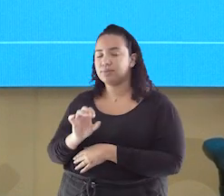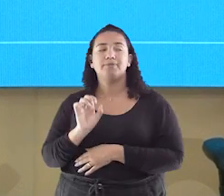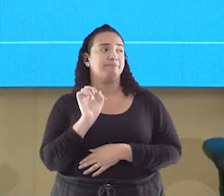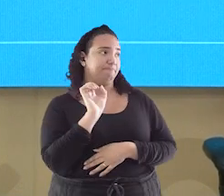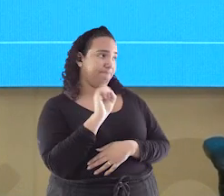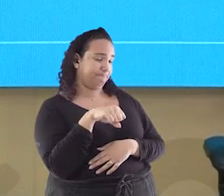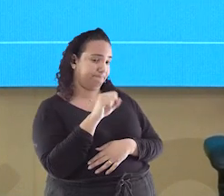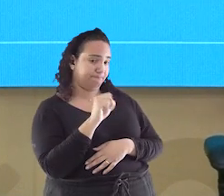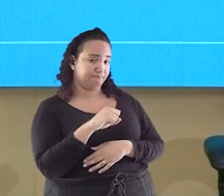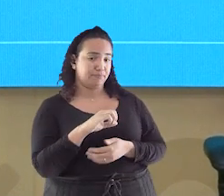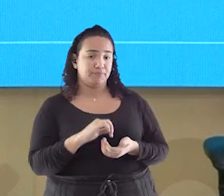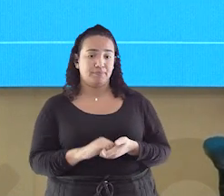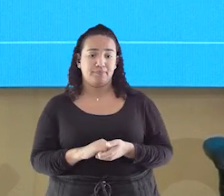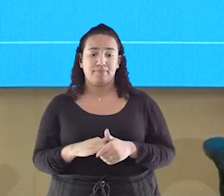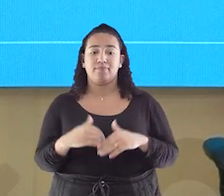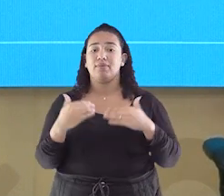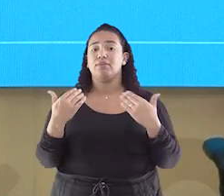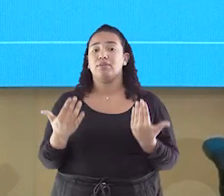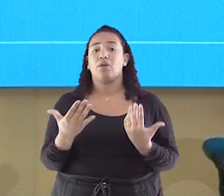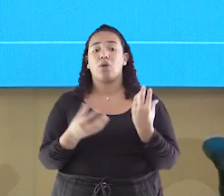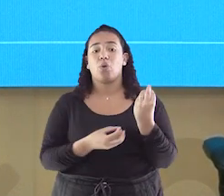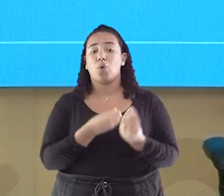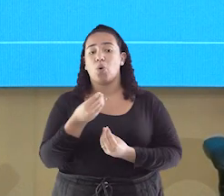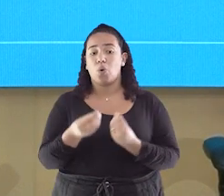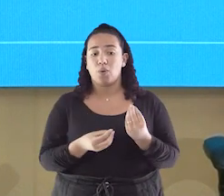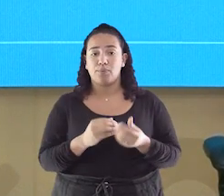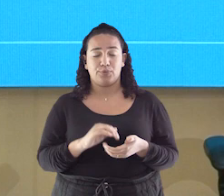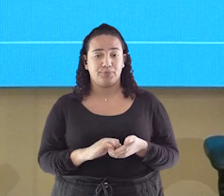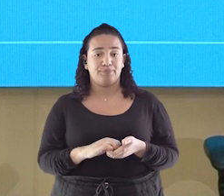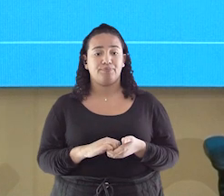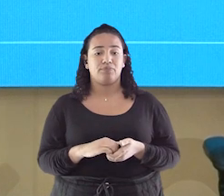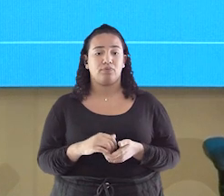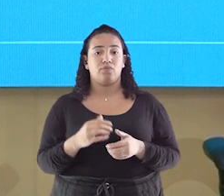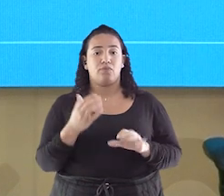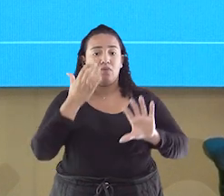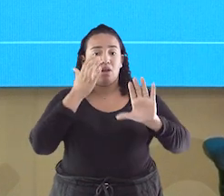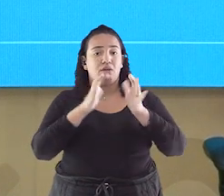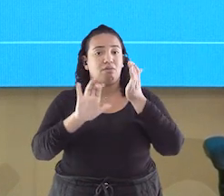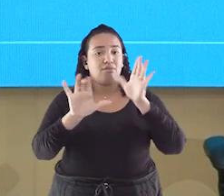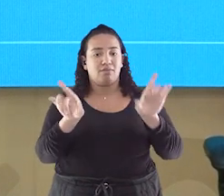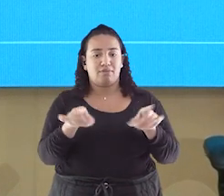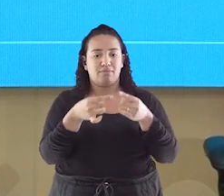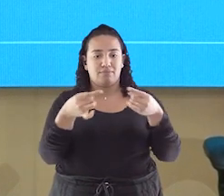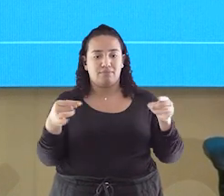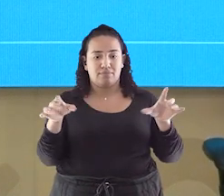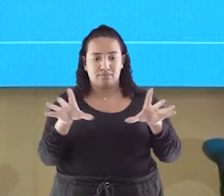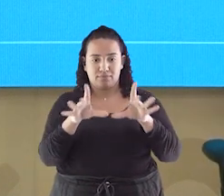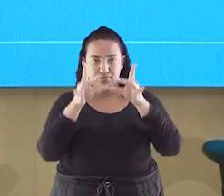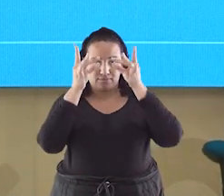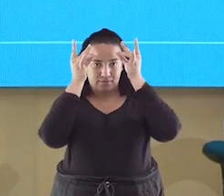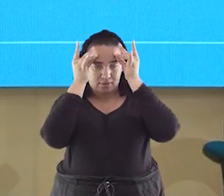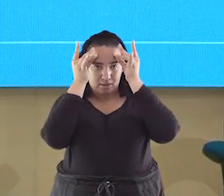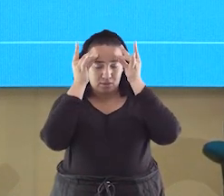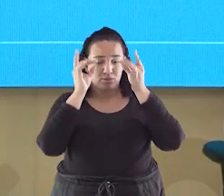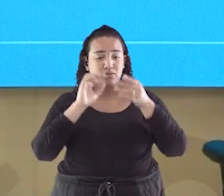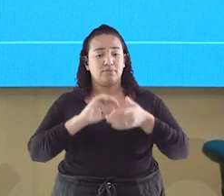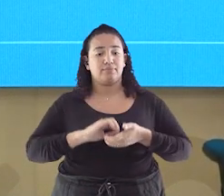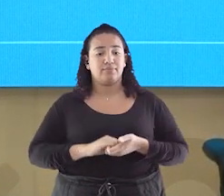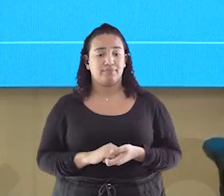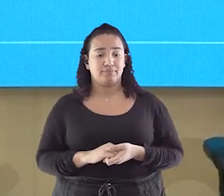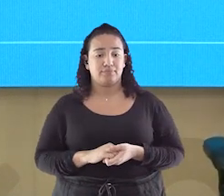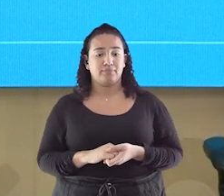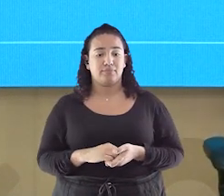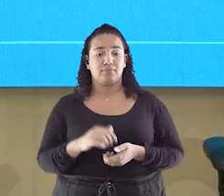Isso aí. Bom, como que vai funcionar? A gente vai cantar a música Pirulito que Bate Bate.